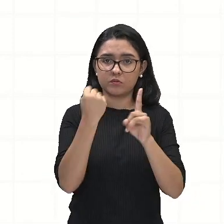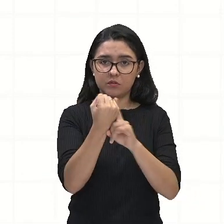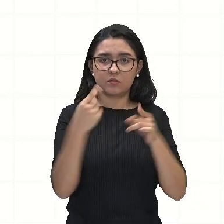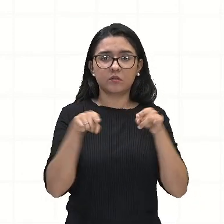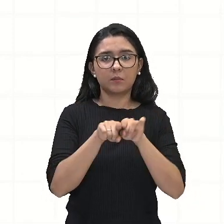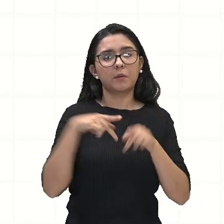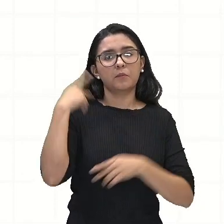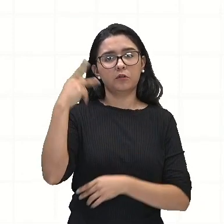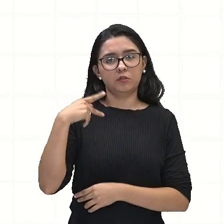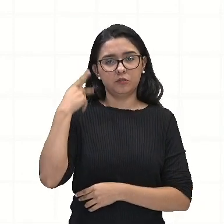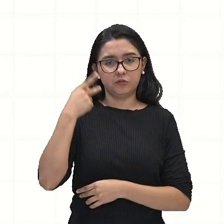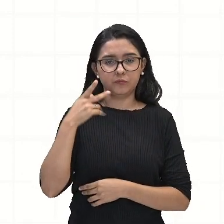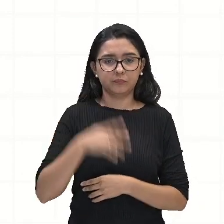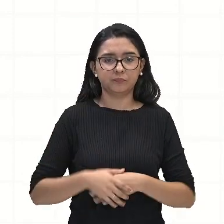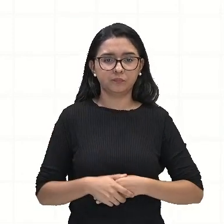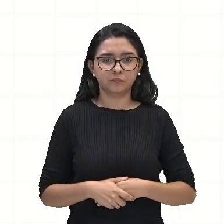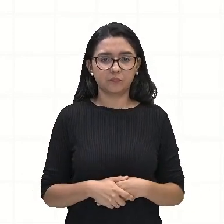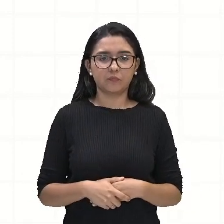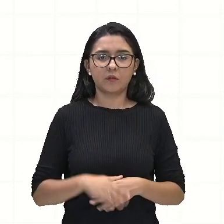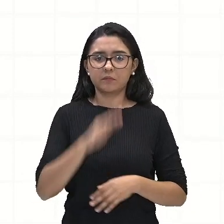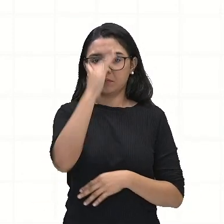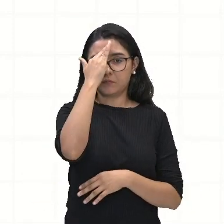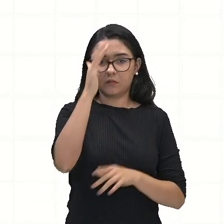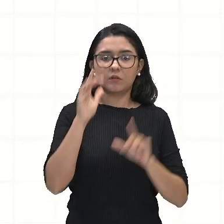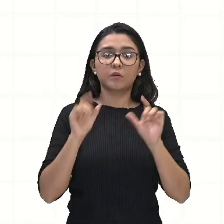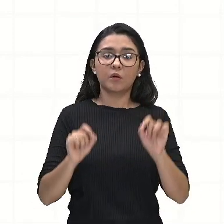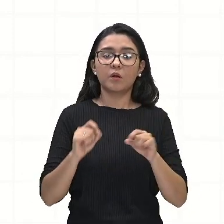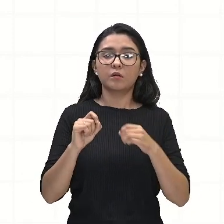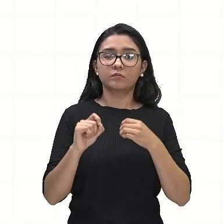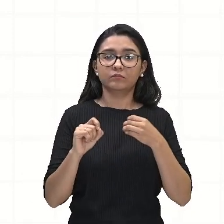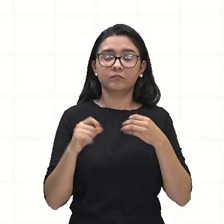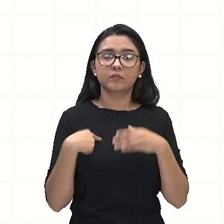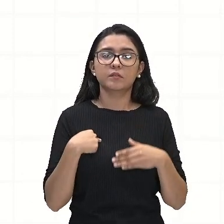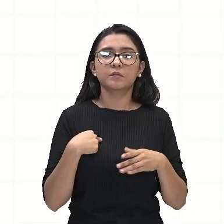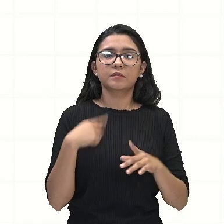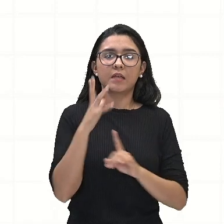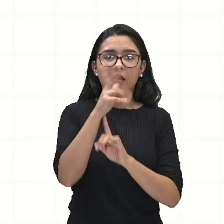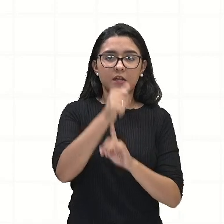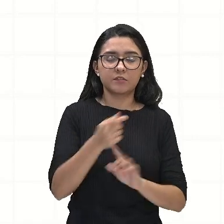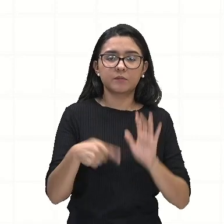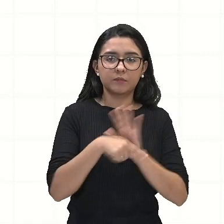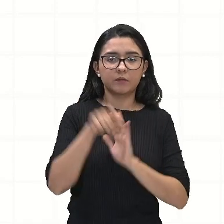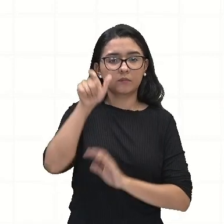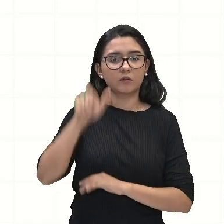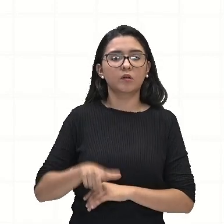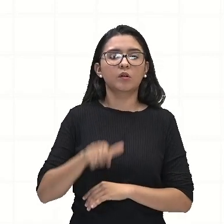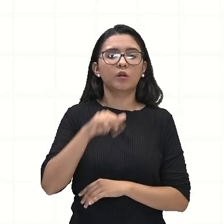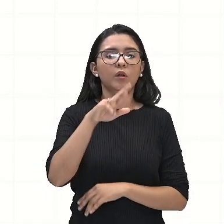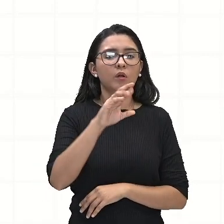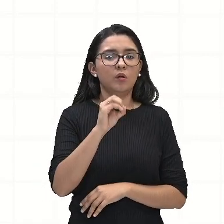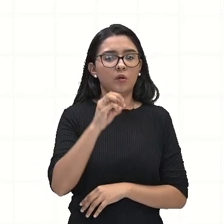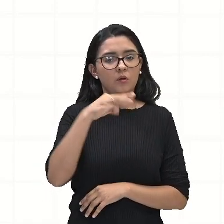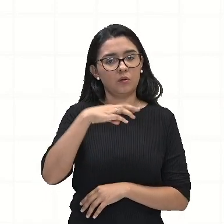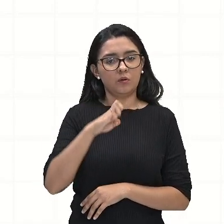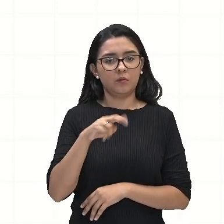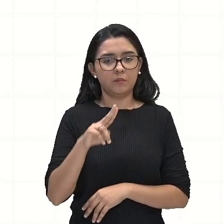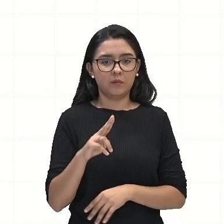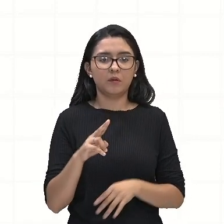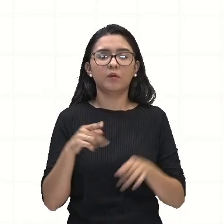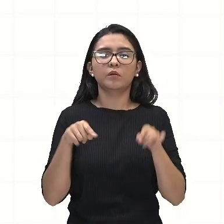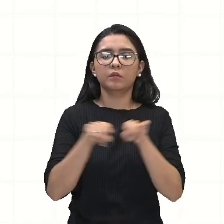e políticas. Principais obras de Shakespeare: Romeu e Julieta, Hamlet e